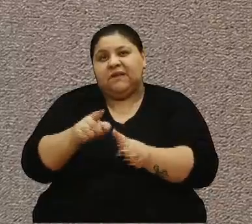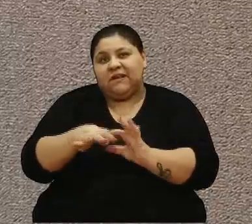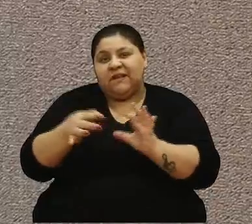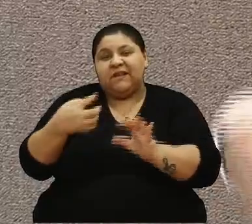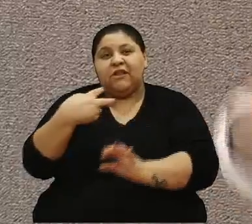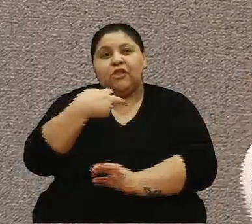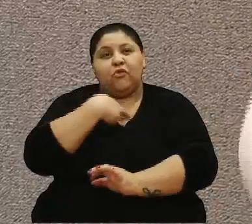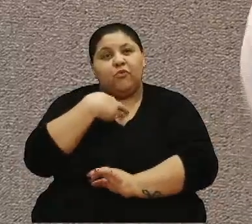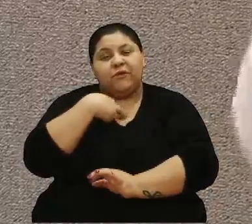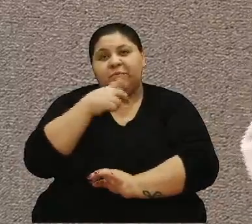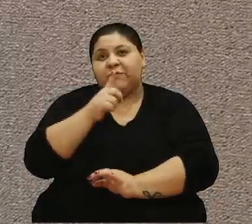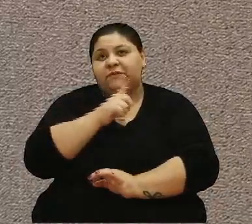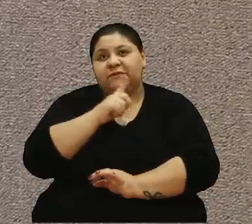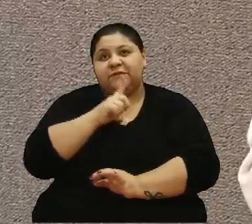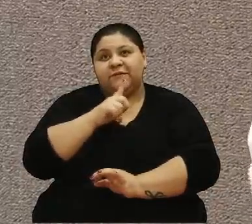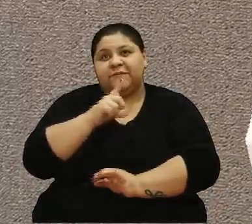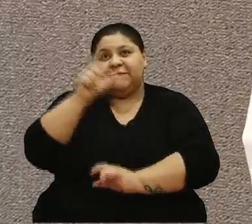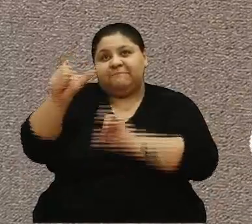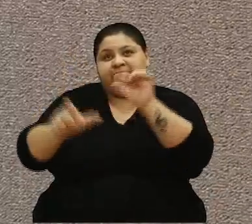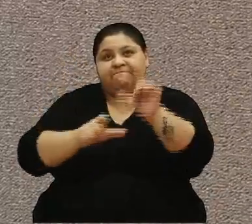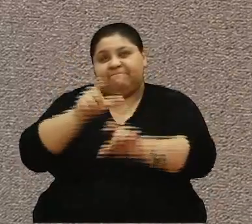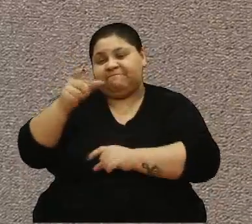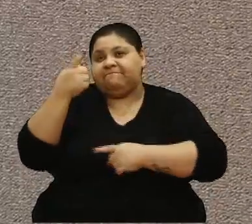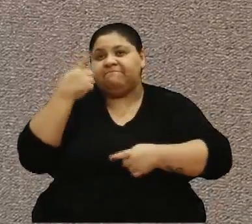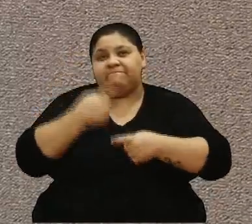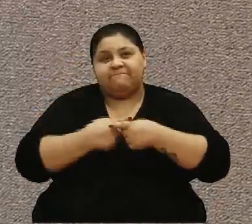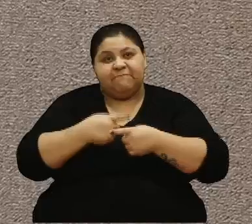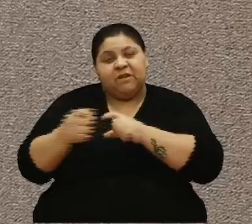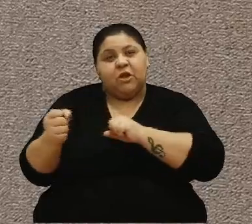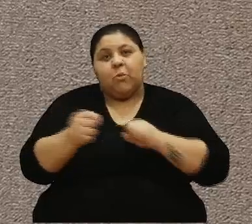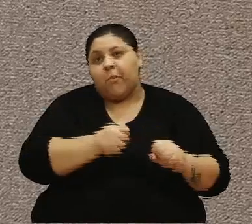podemos ter integrantes aqui, até por uma questão dos